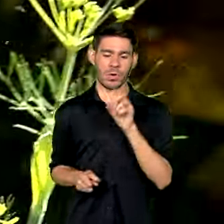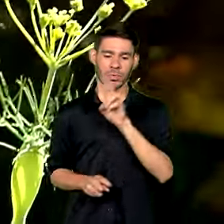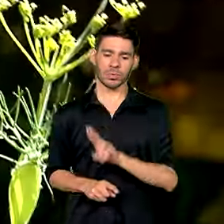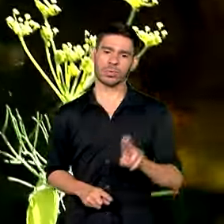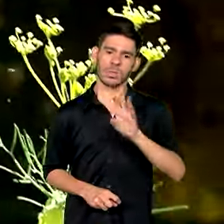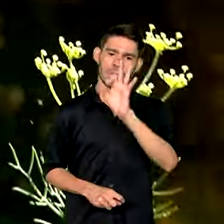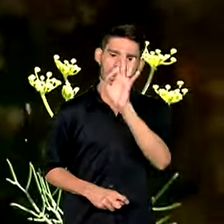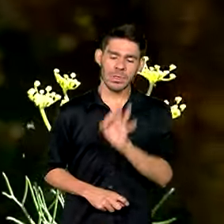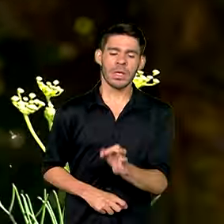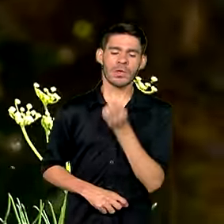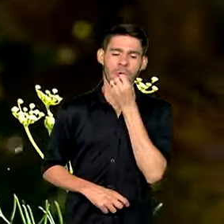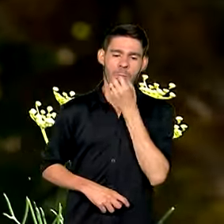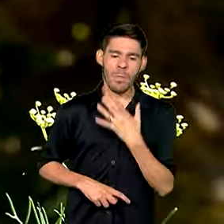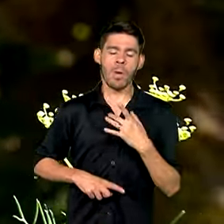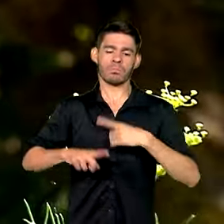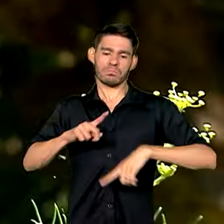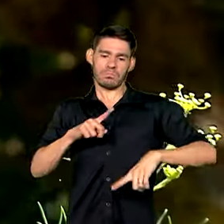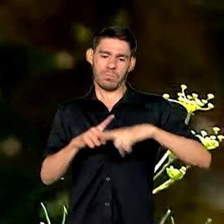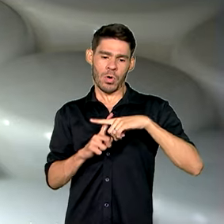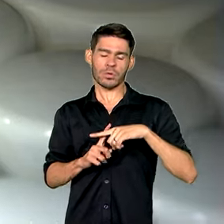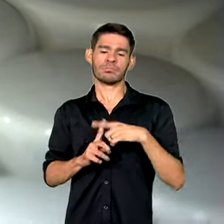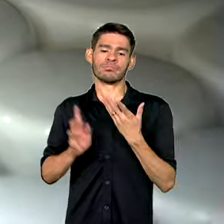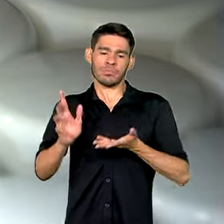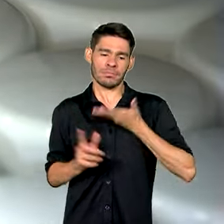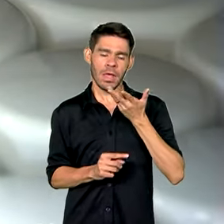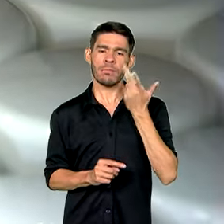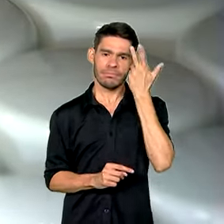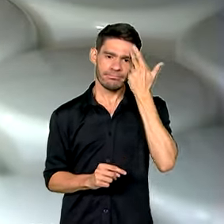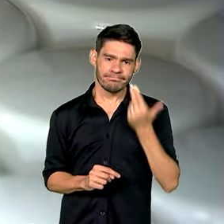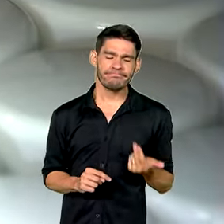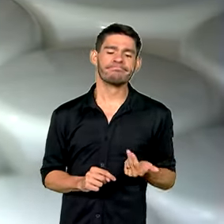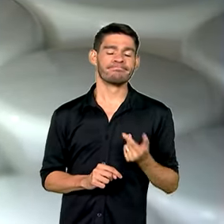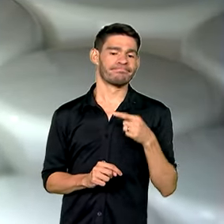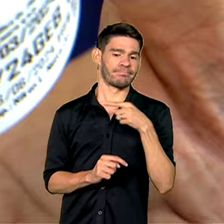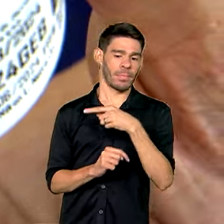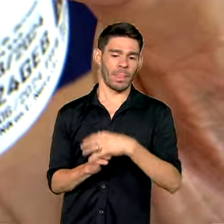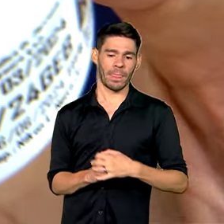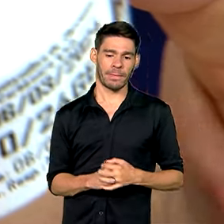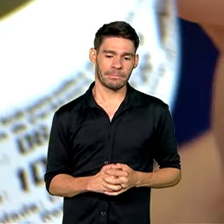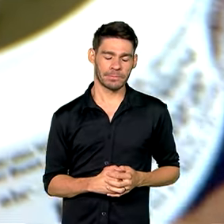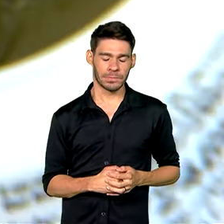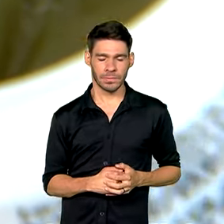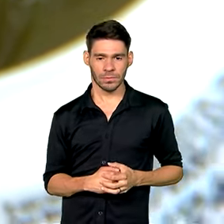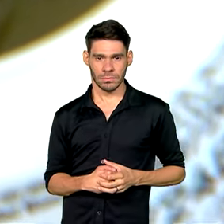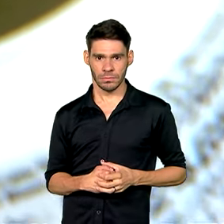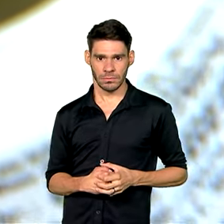racional de medicamentos, o uso racional de plantas medicinais e fitoterápicos.